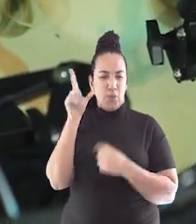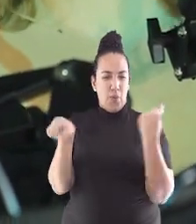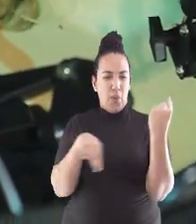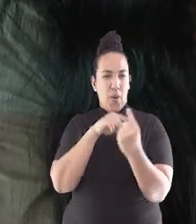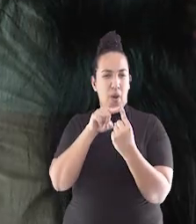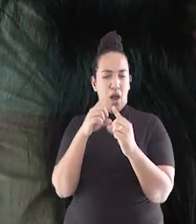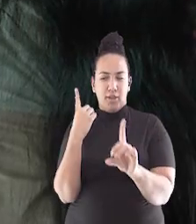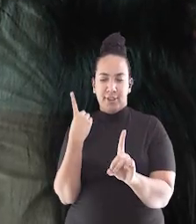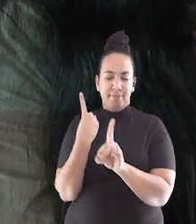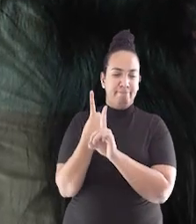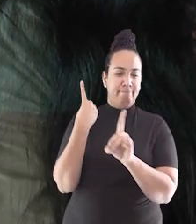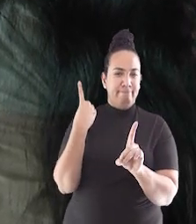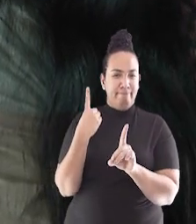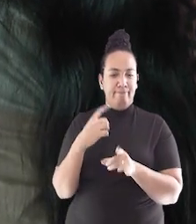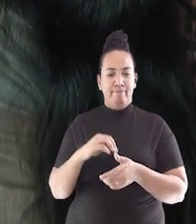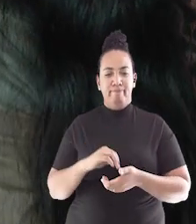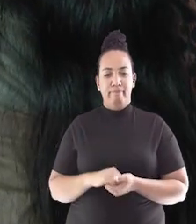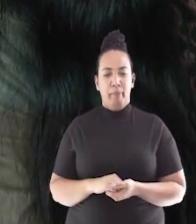querem?